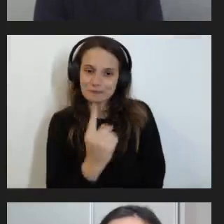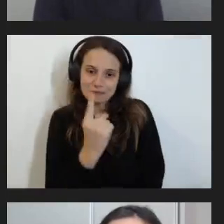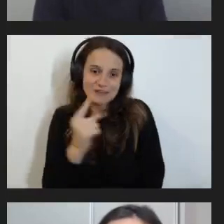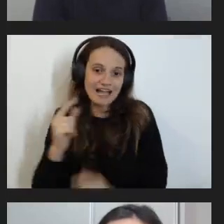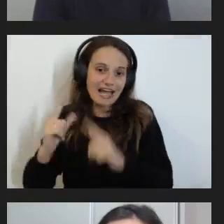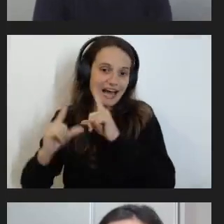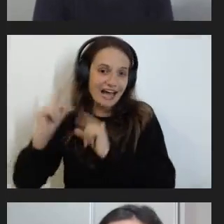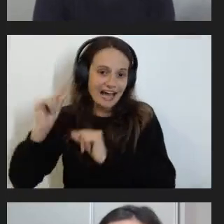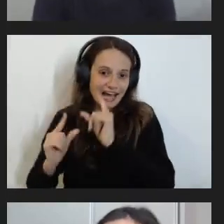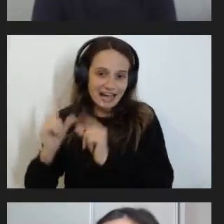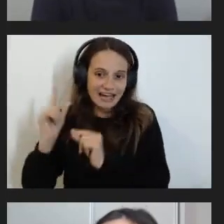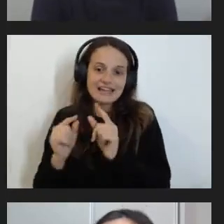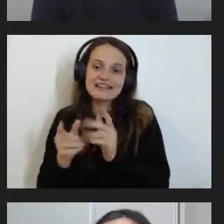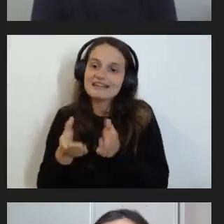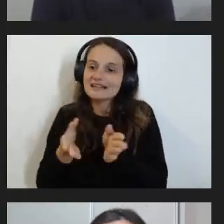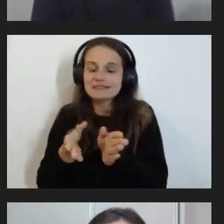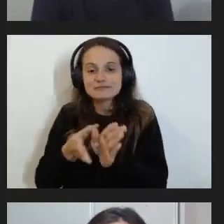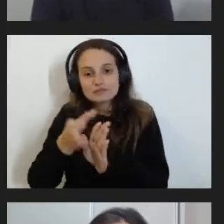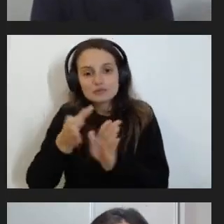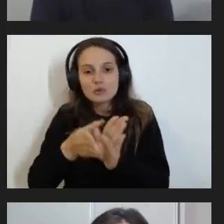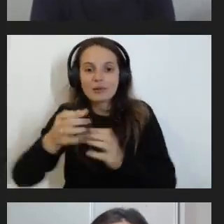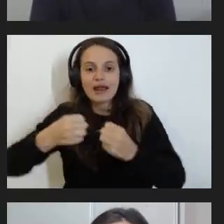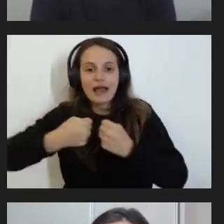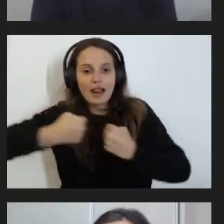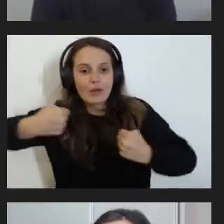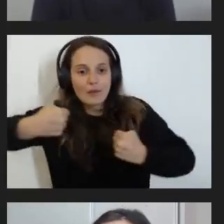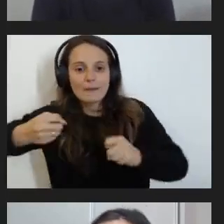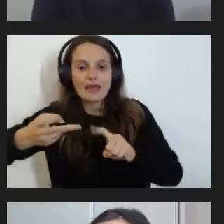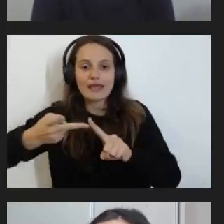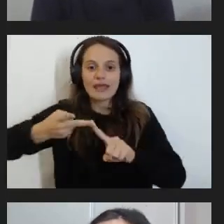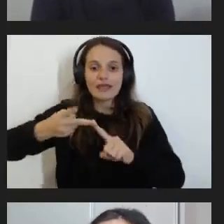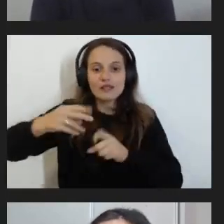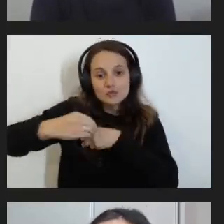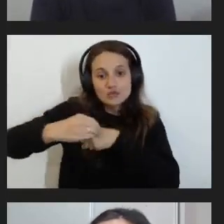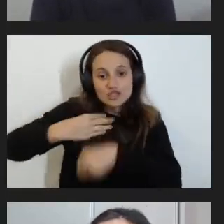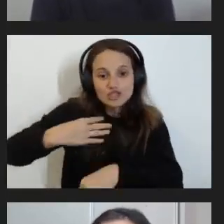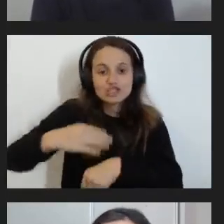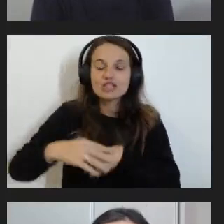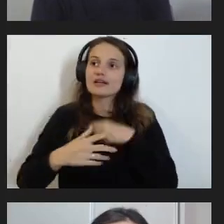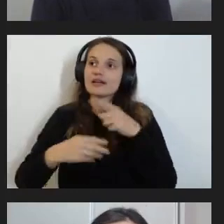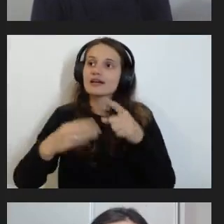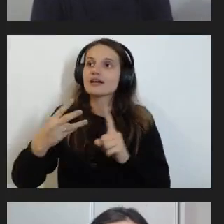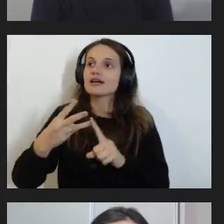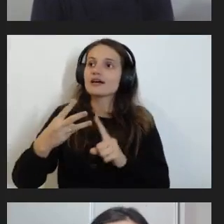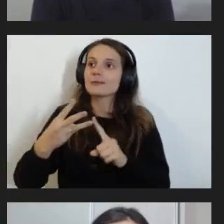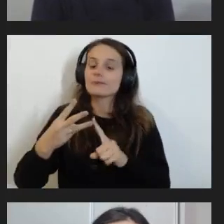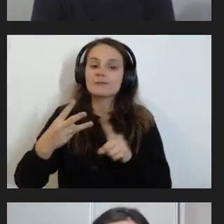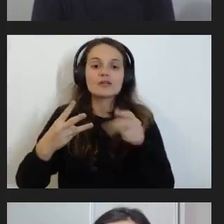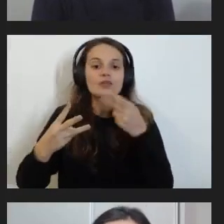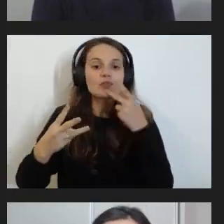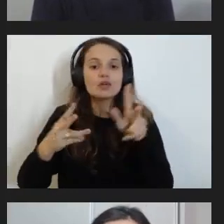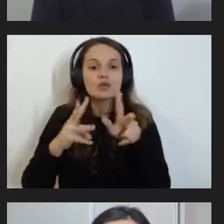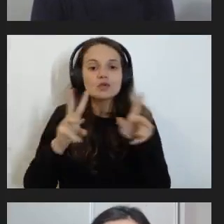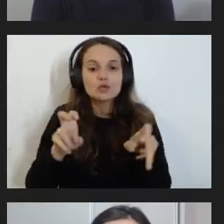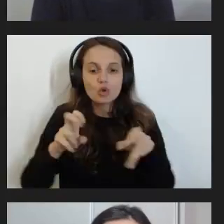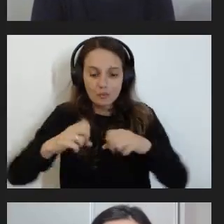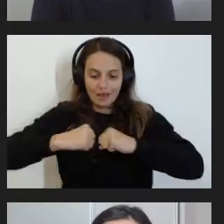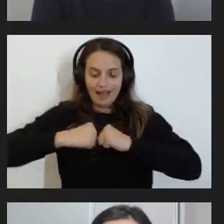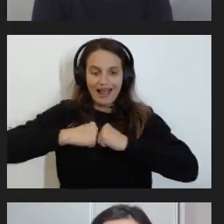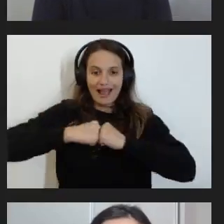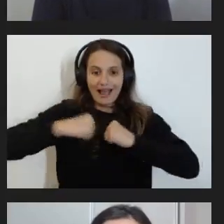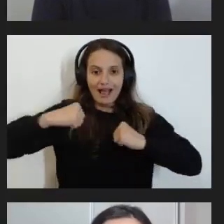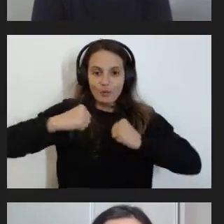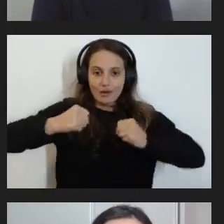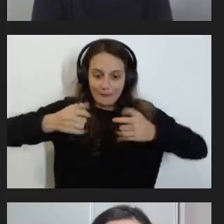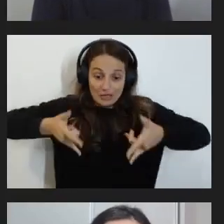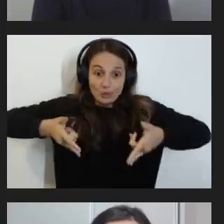passando esses alongamentos. Eu gostei muito que tu trouxe também sobre se alongar na cama. A gente não tem essa consciência de